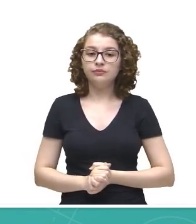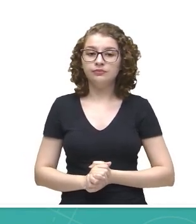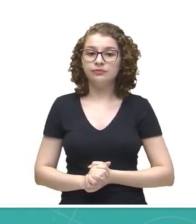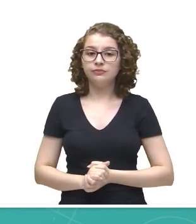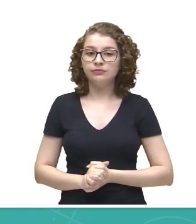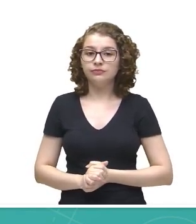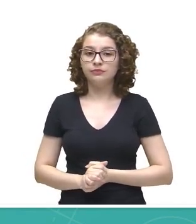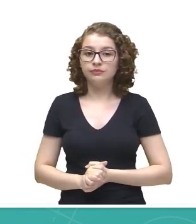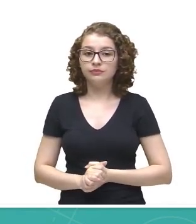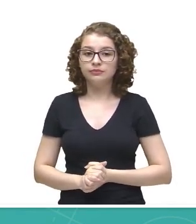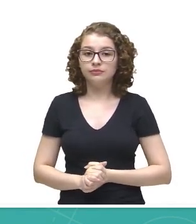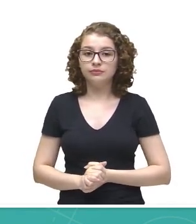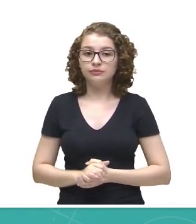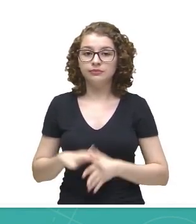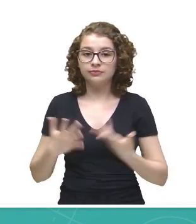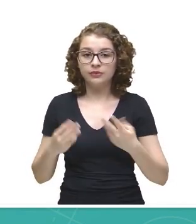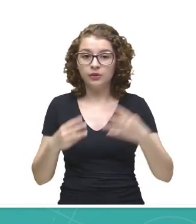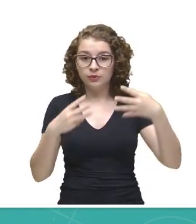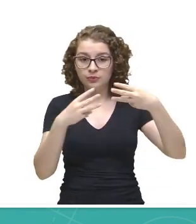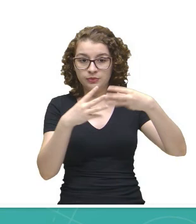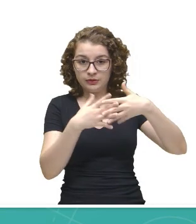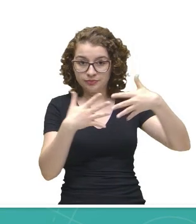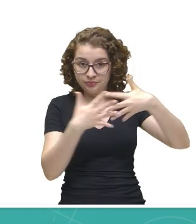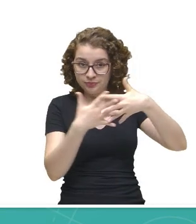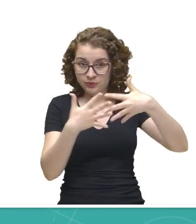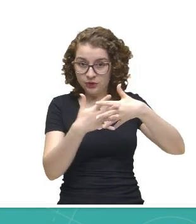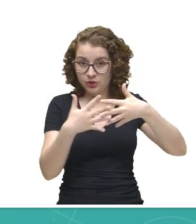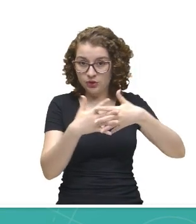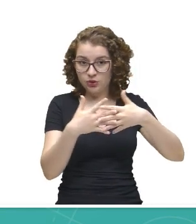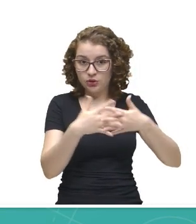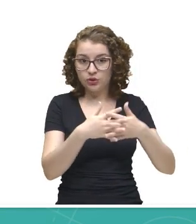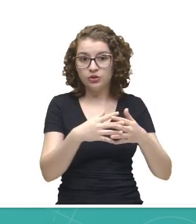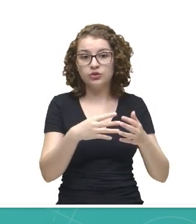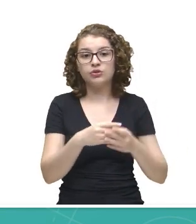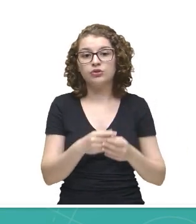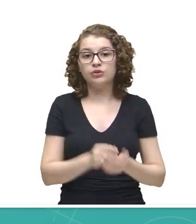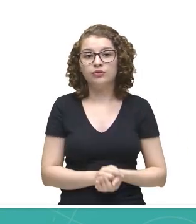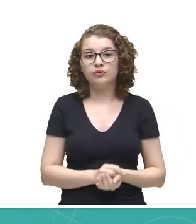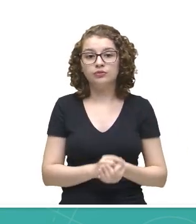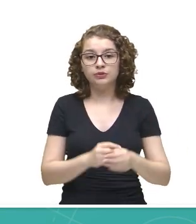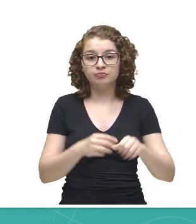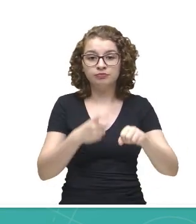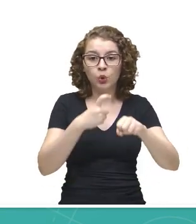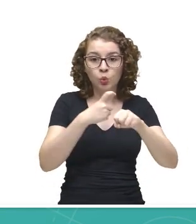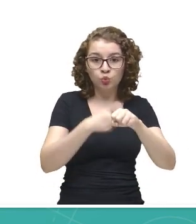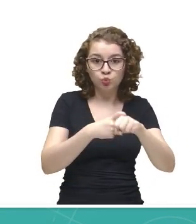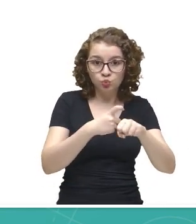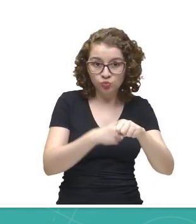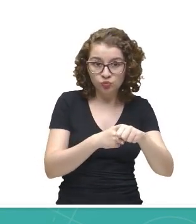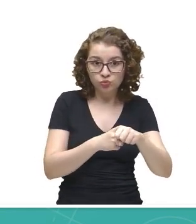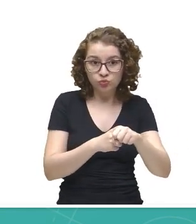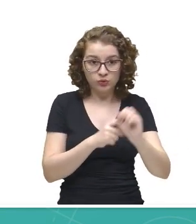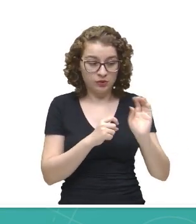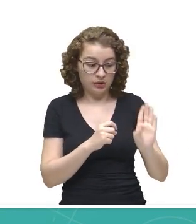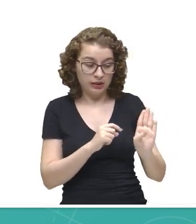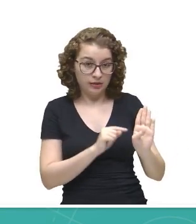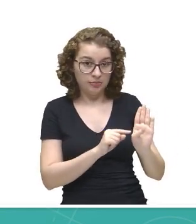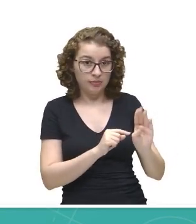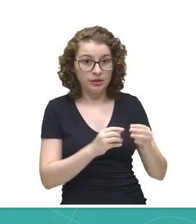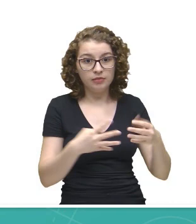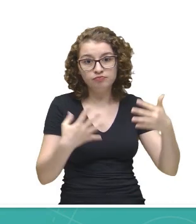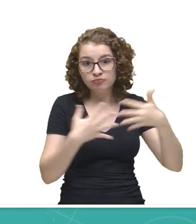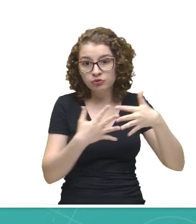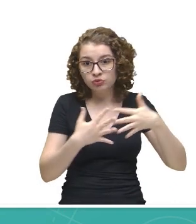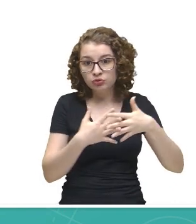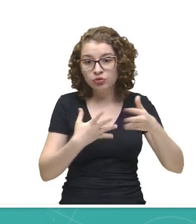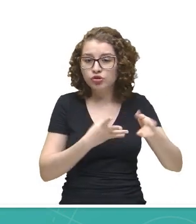gente tem o tecido conjuntivo denso, que é o A, e o tecido conjuntivo frouxo, que é o B. Né? Então, a gente vai observar